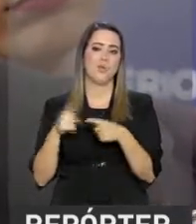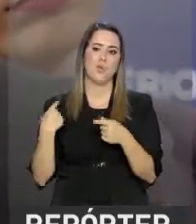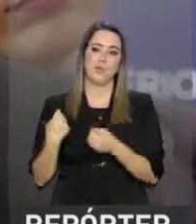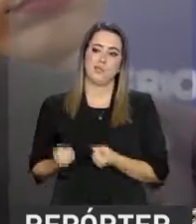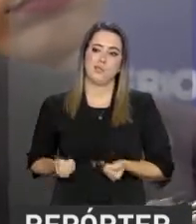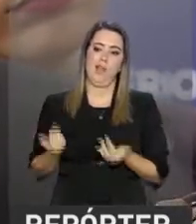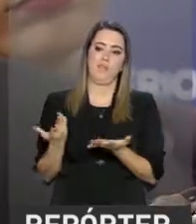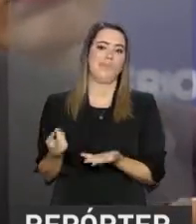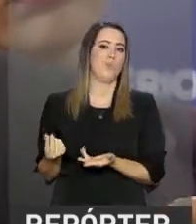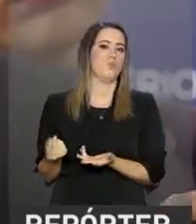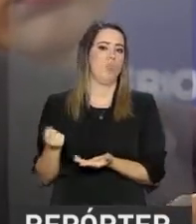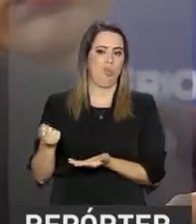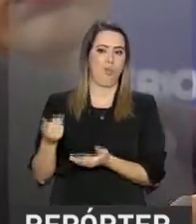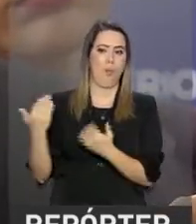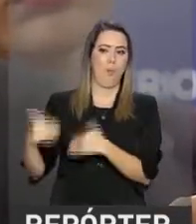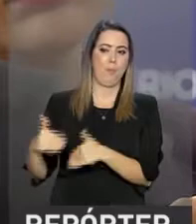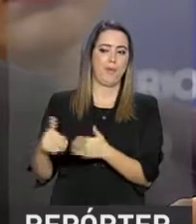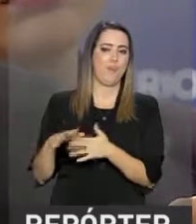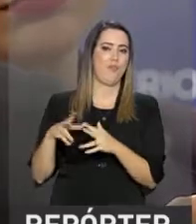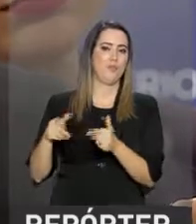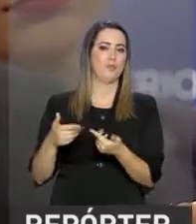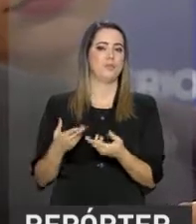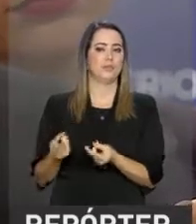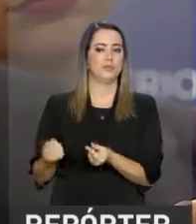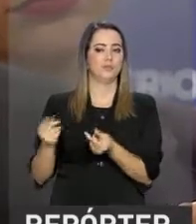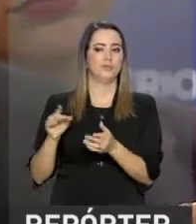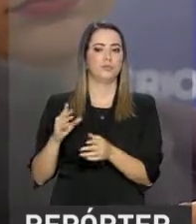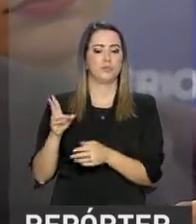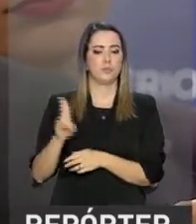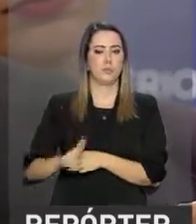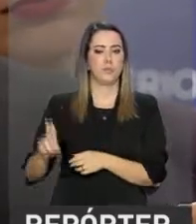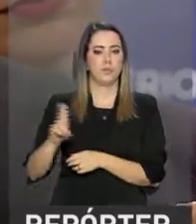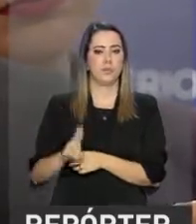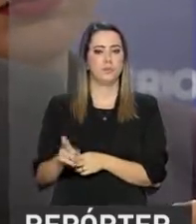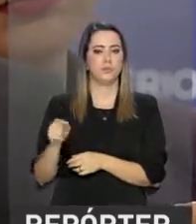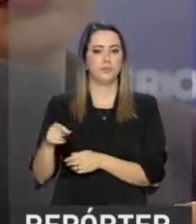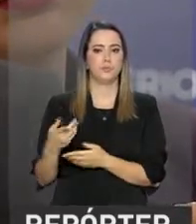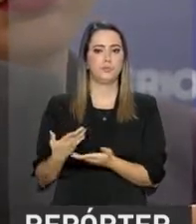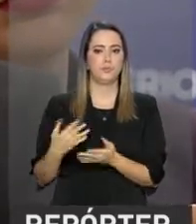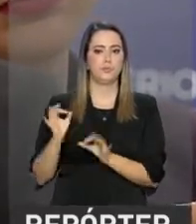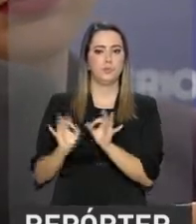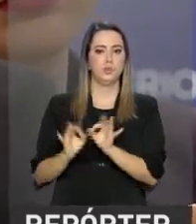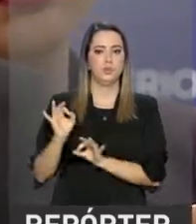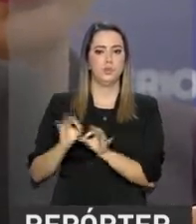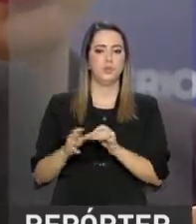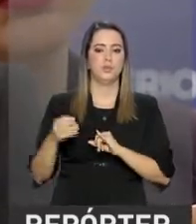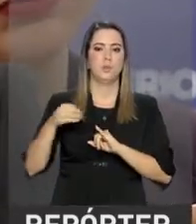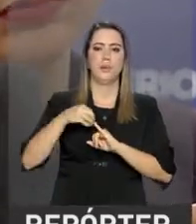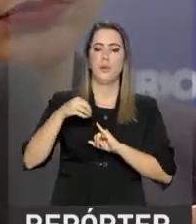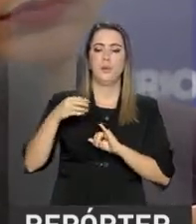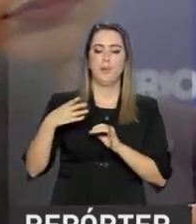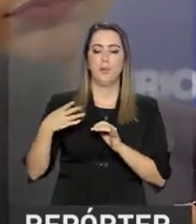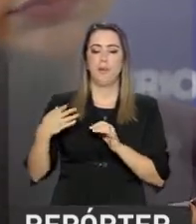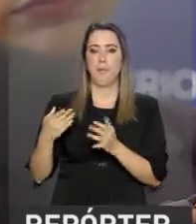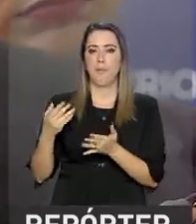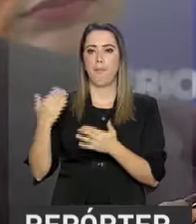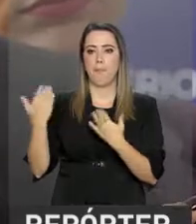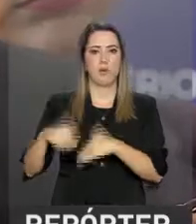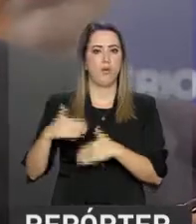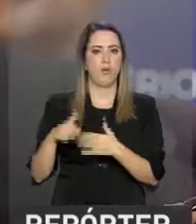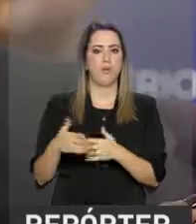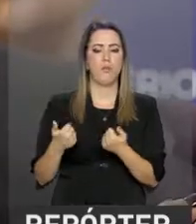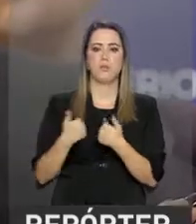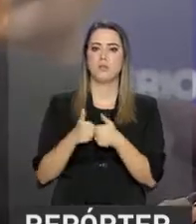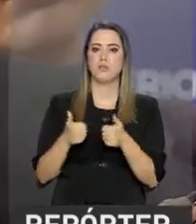gastamos toda a energia ea verba pra é providenciar a impressão de provas meio de